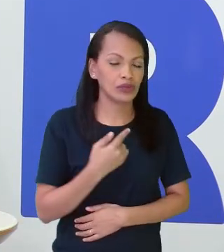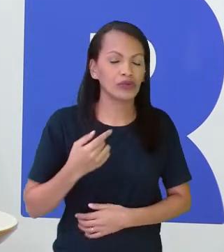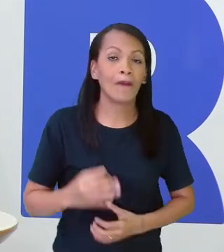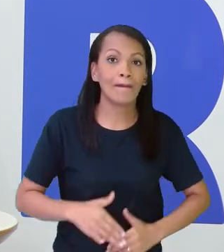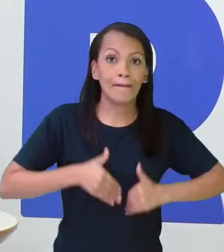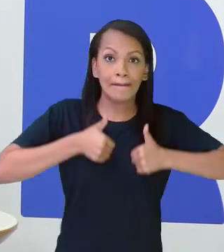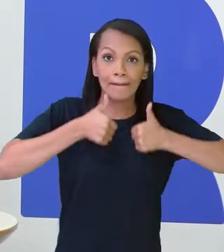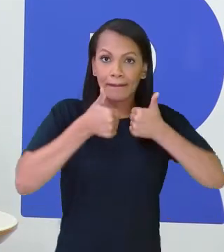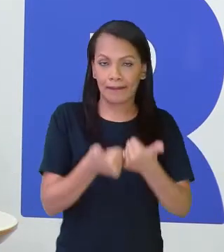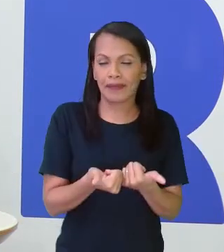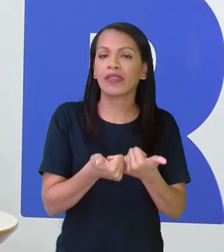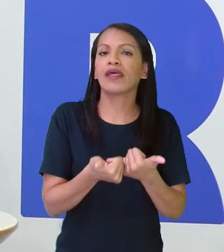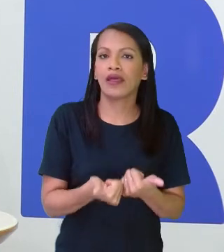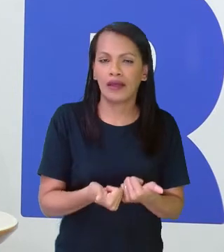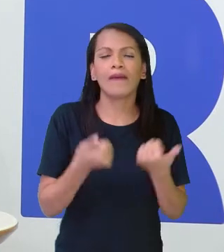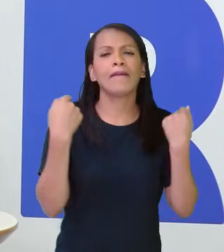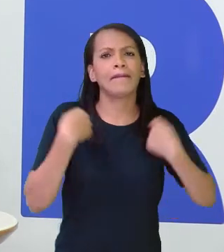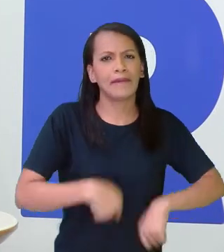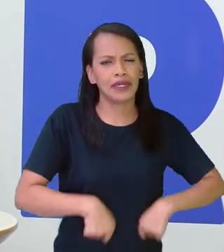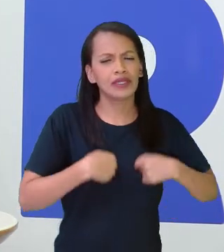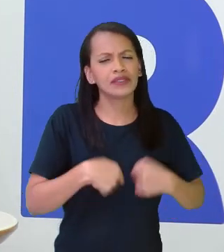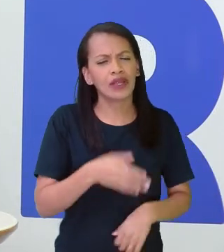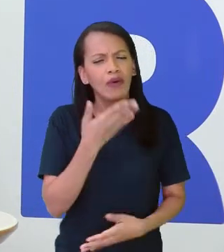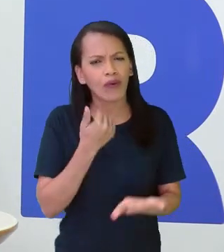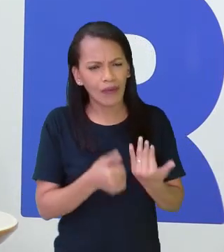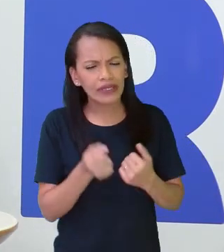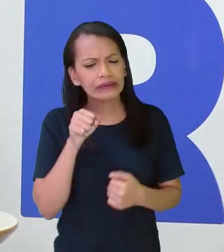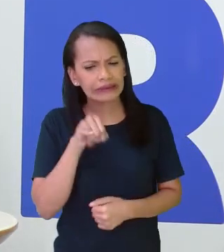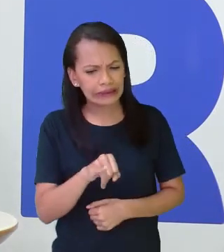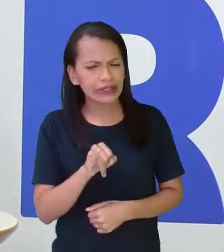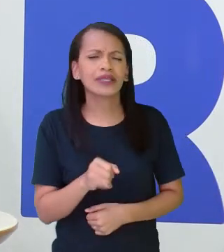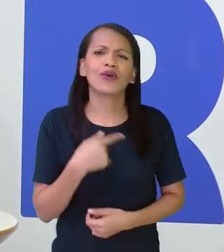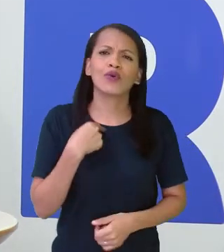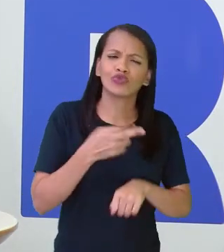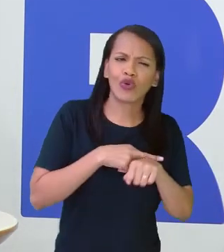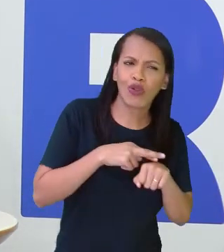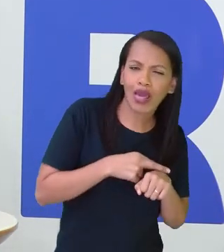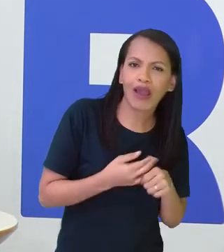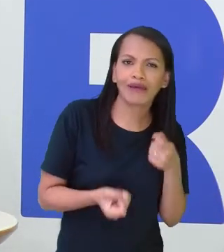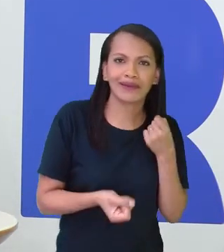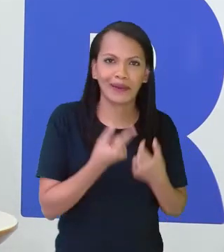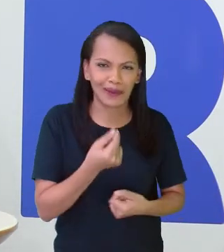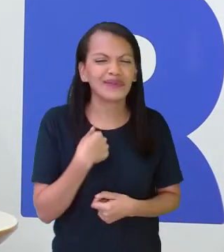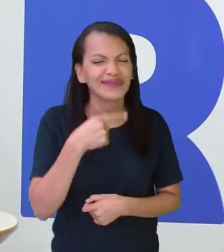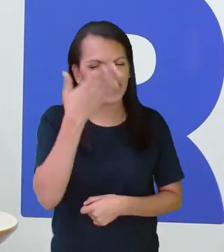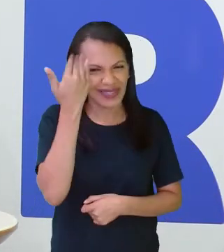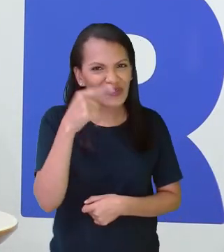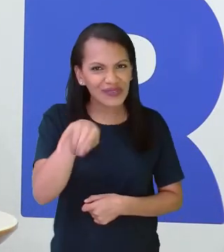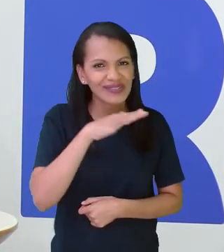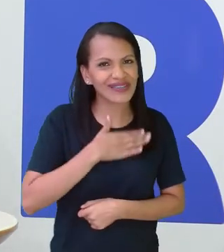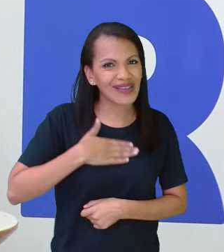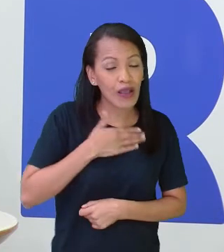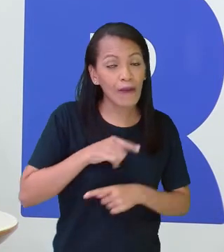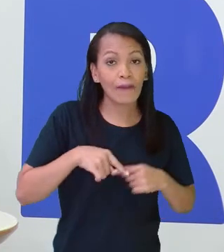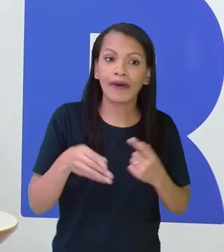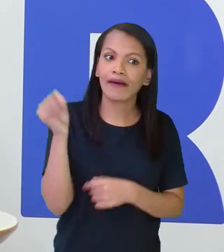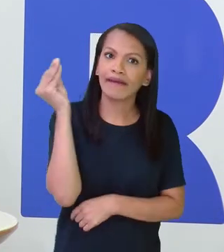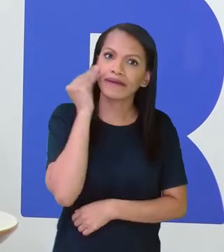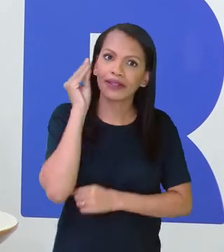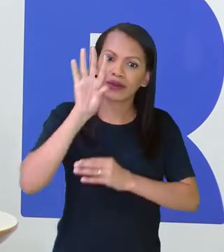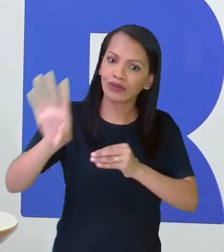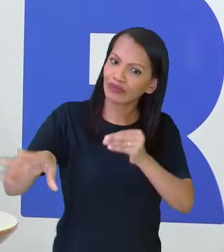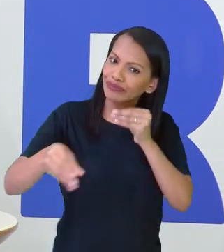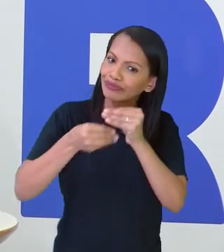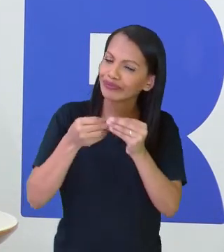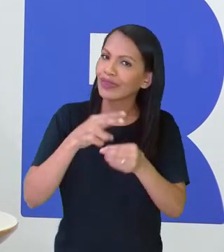bem-estar. Então, não deixa de comer o salgadinho, o chocolate. Eu sei que vocês gostam, mas tenta acrescentar